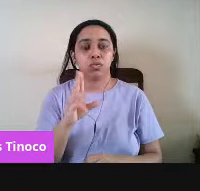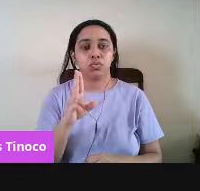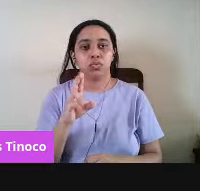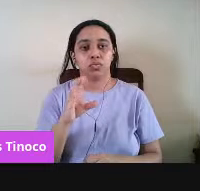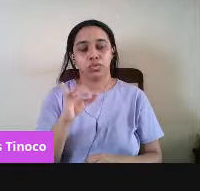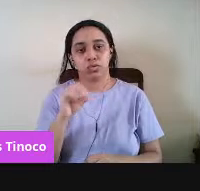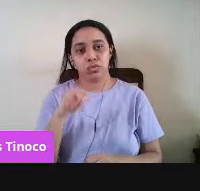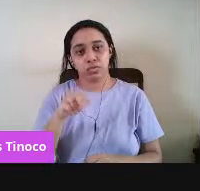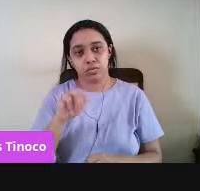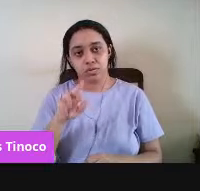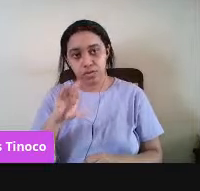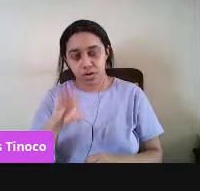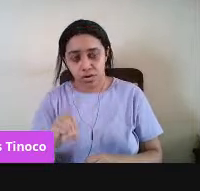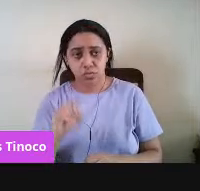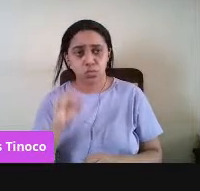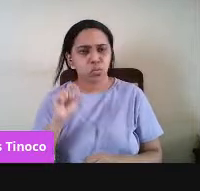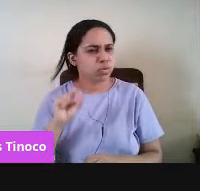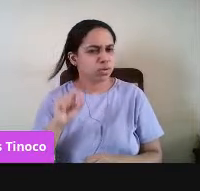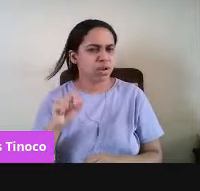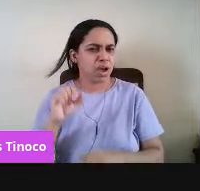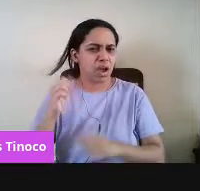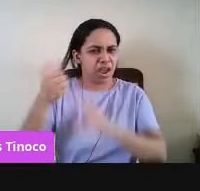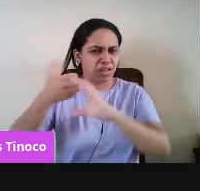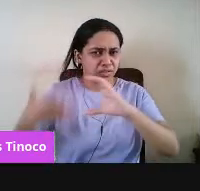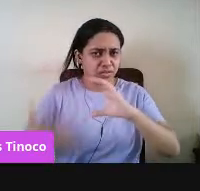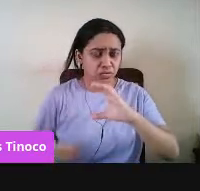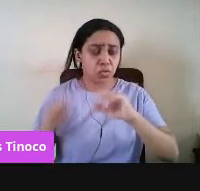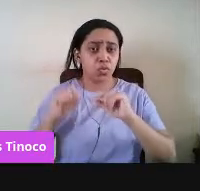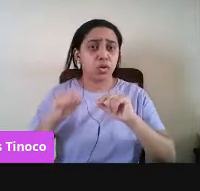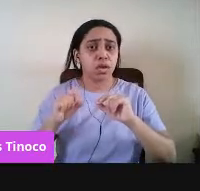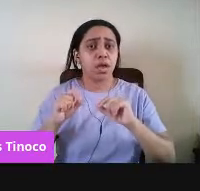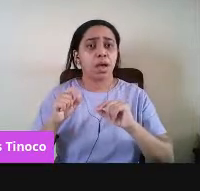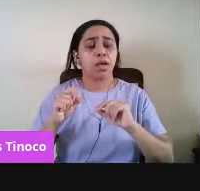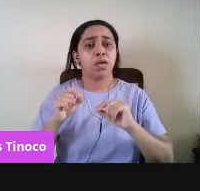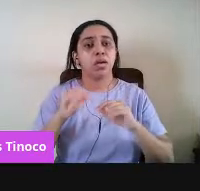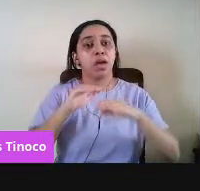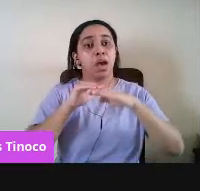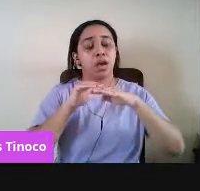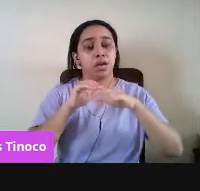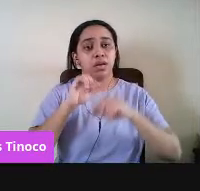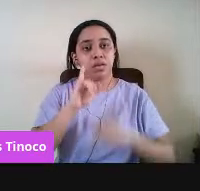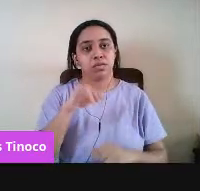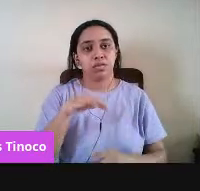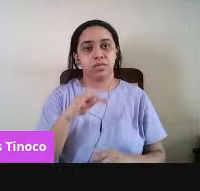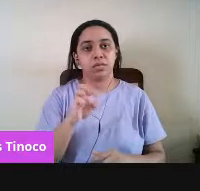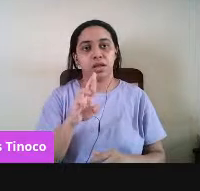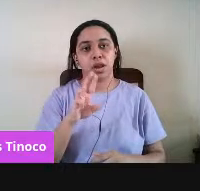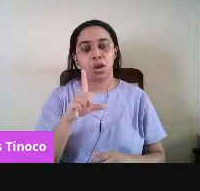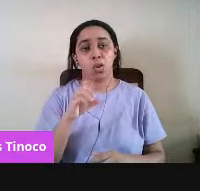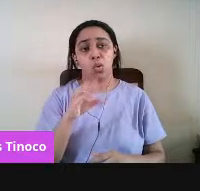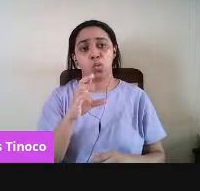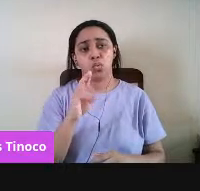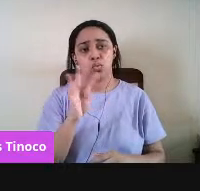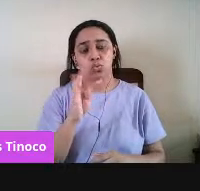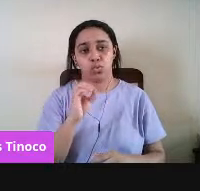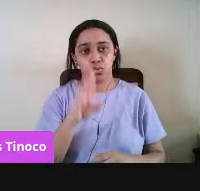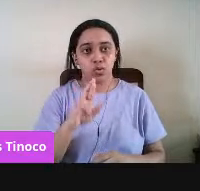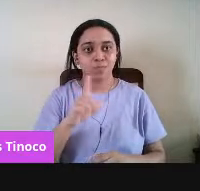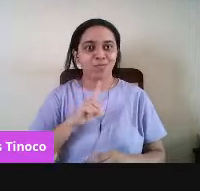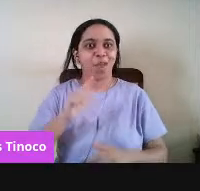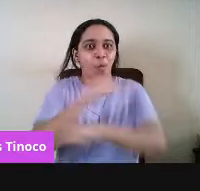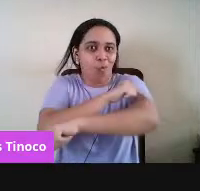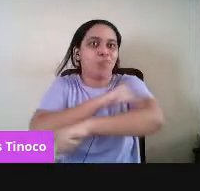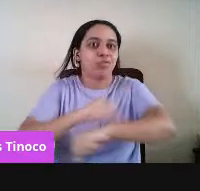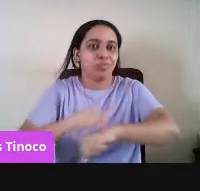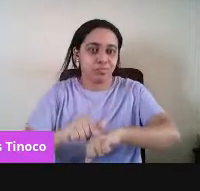abro aspas, consiste em tentar levar o interlocutor a fazer algo, fecho aspas. No caso específico, o locutor